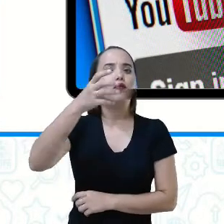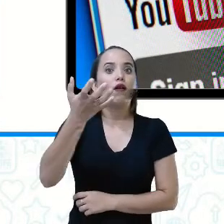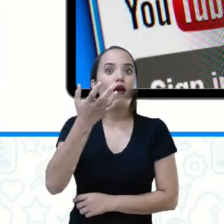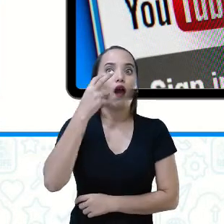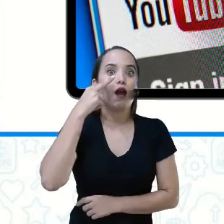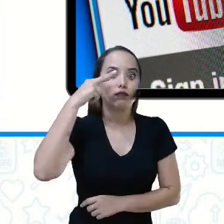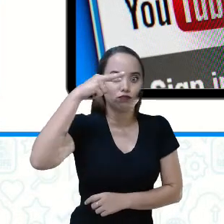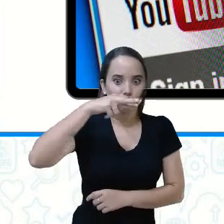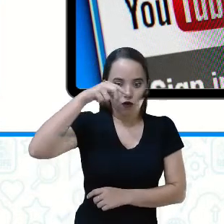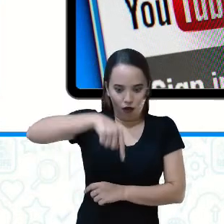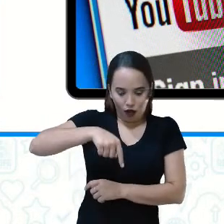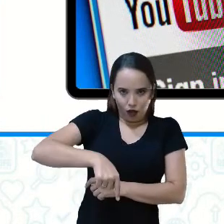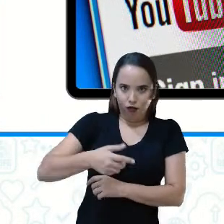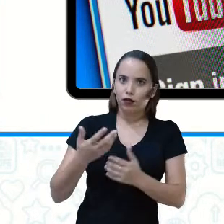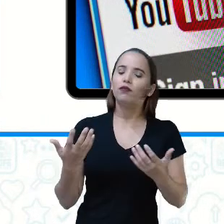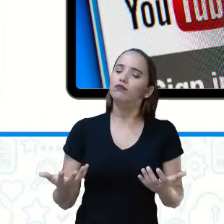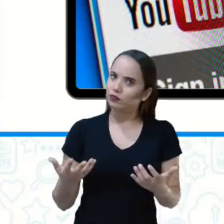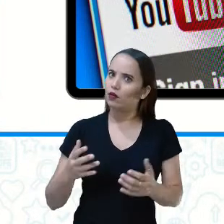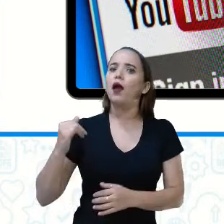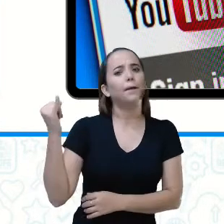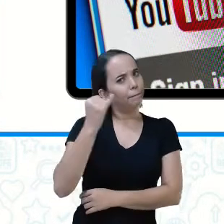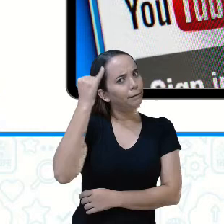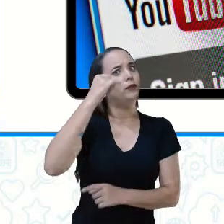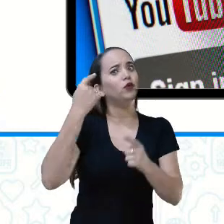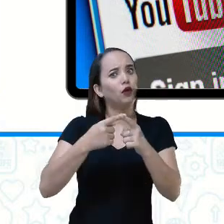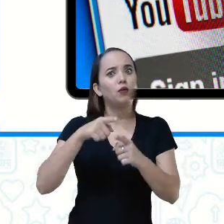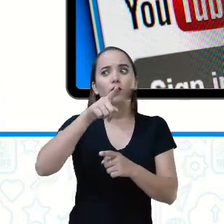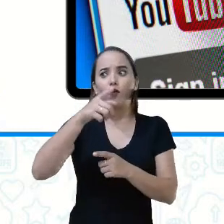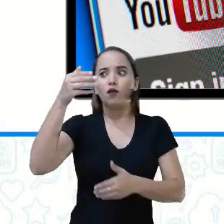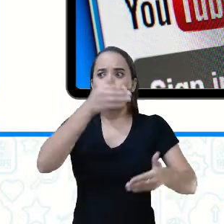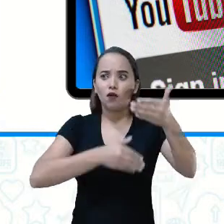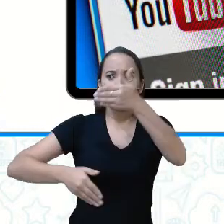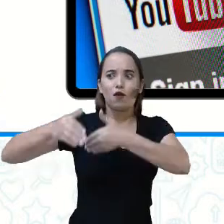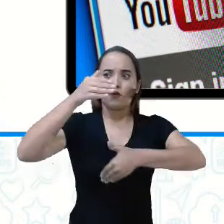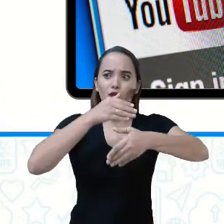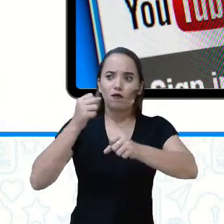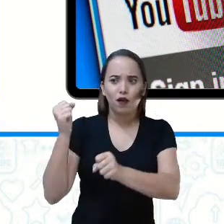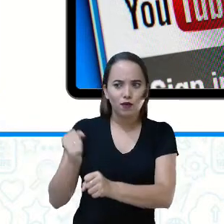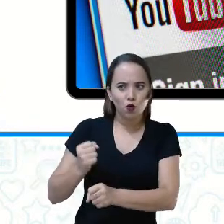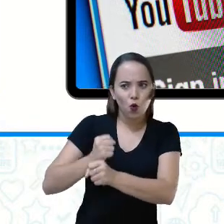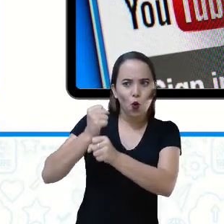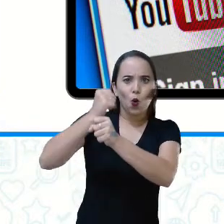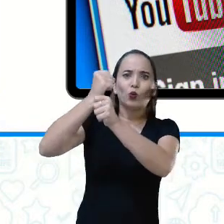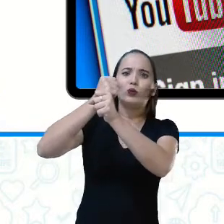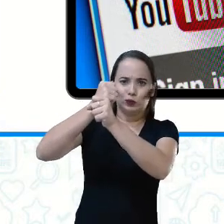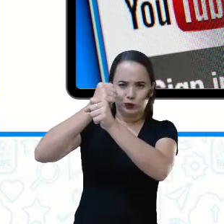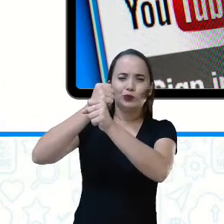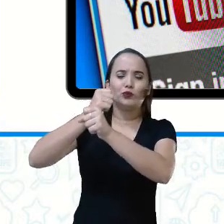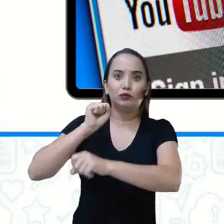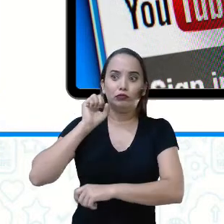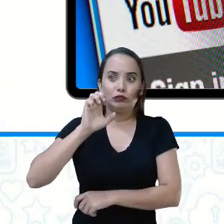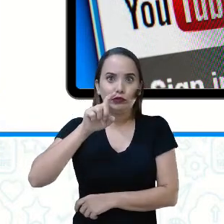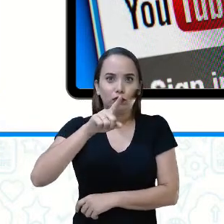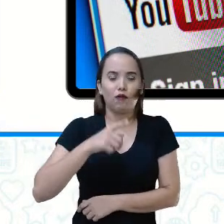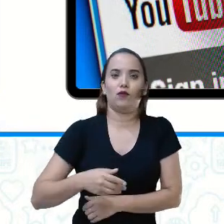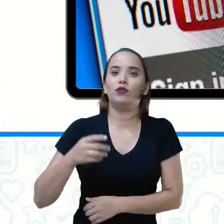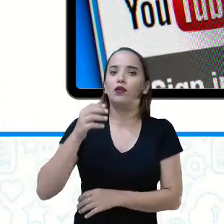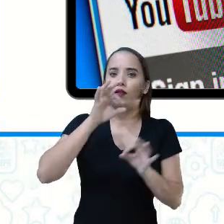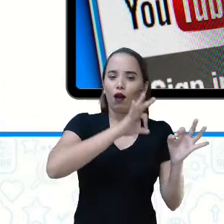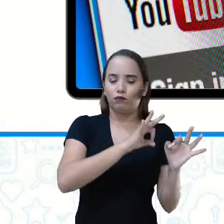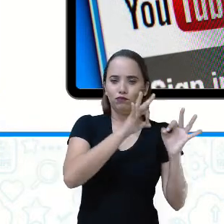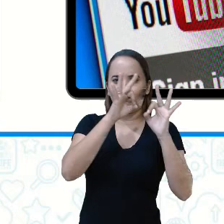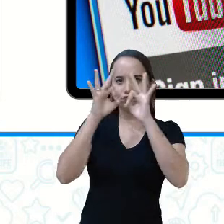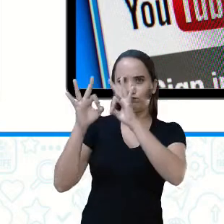vai construir esse processo aqui de uma maneira coletiva. Pois é. Então, se você está acompanhando, se você está assistindo essa